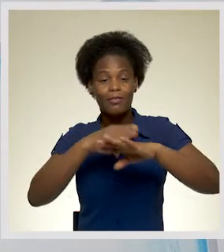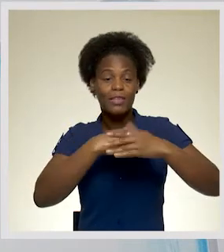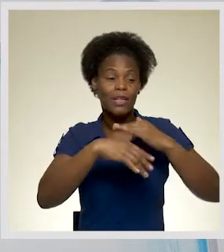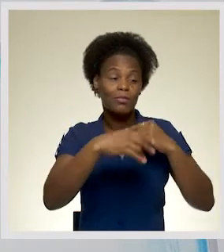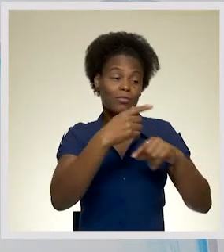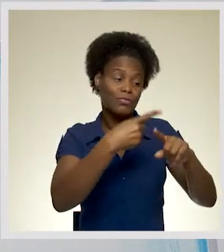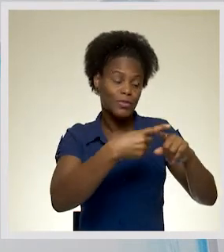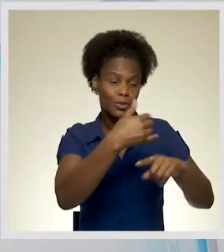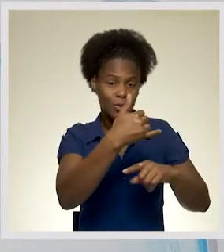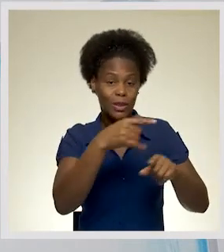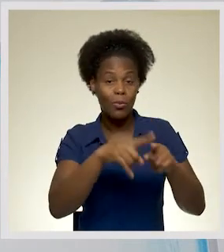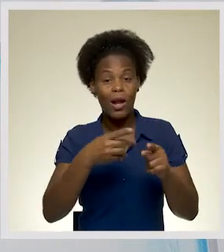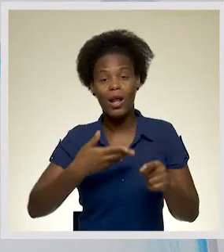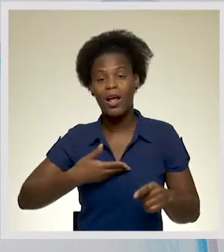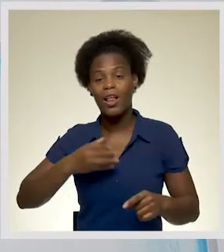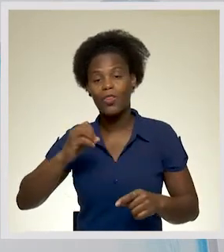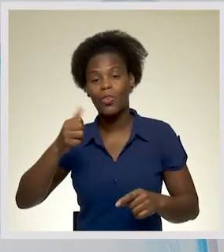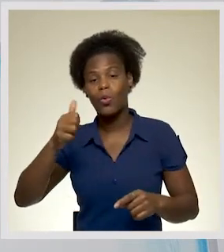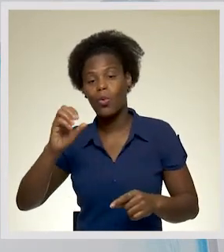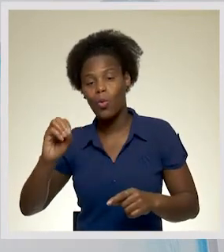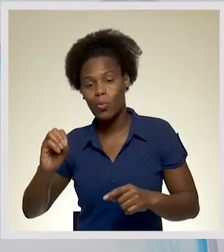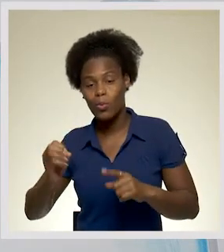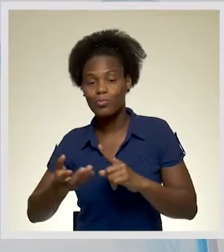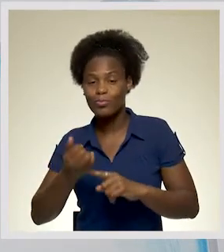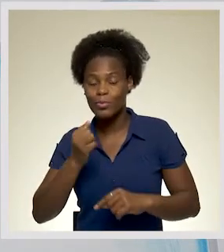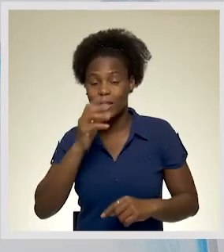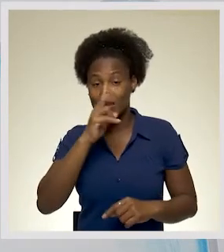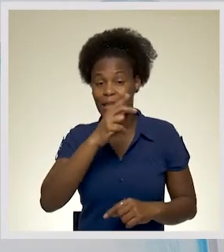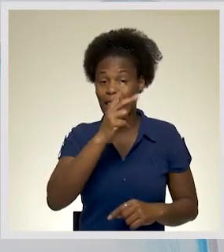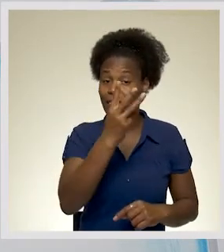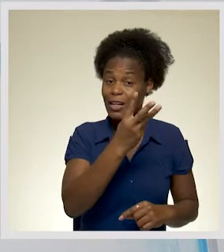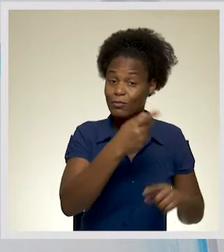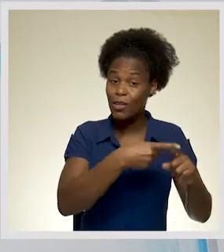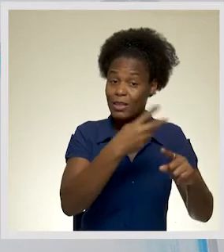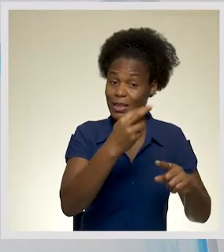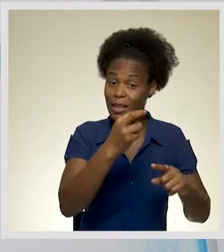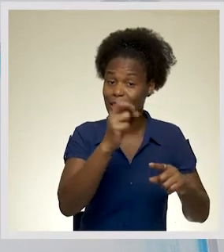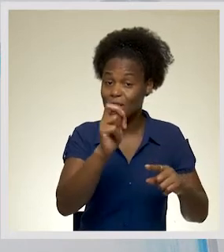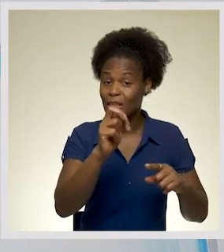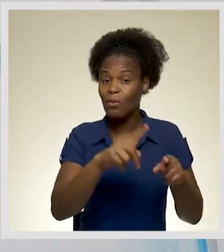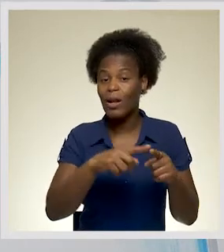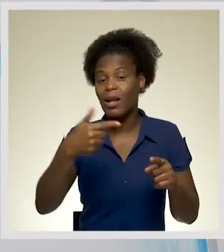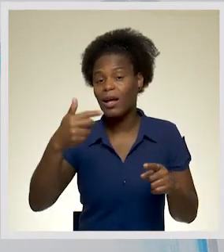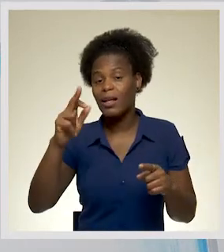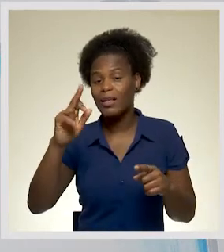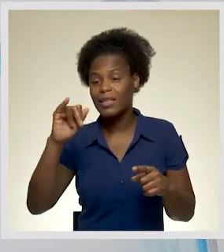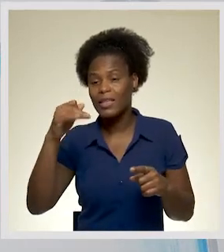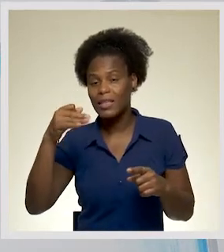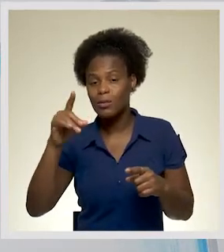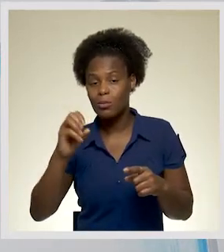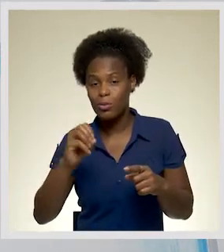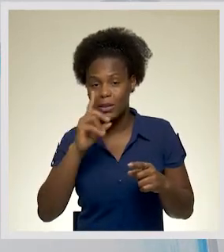dobro. Multiplicamos por 3, obteremos o triplo. Multiplicamos por 4, obteremos o quádruplo.